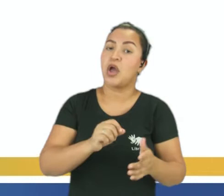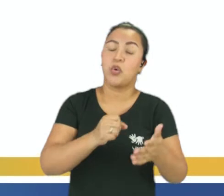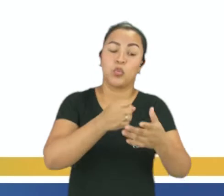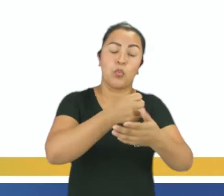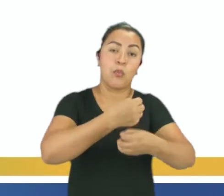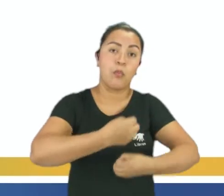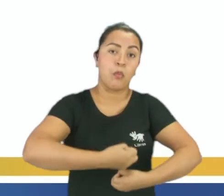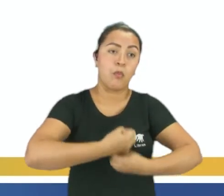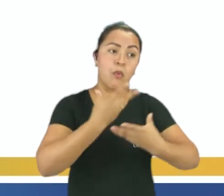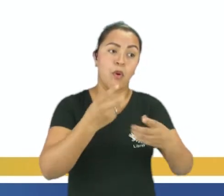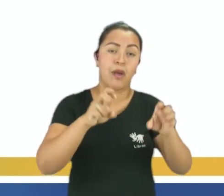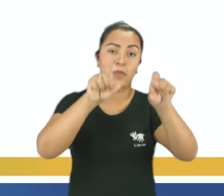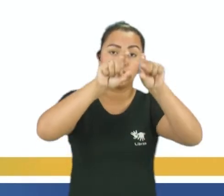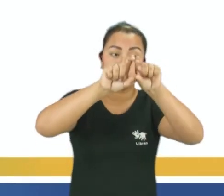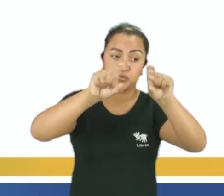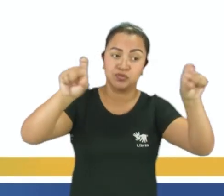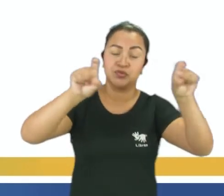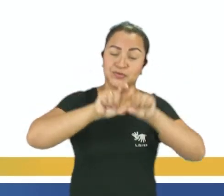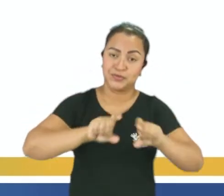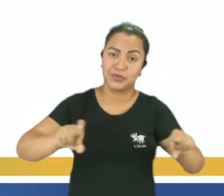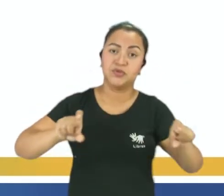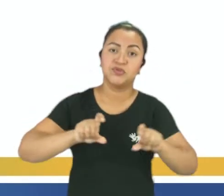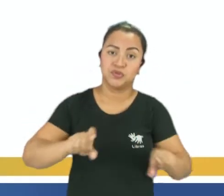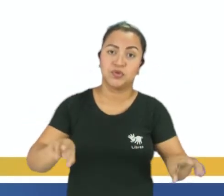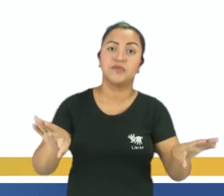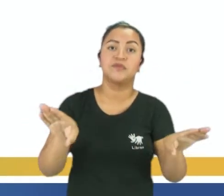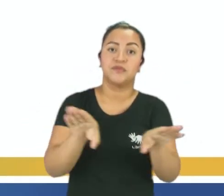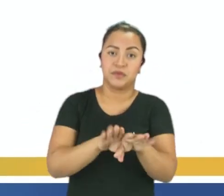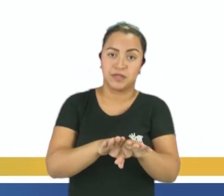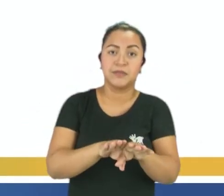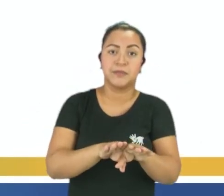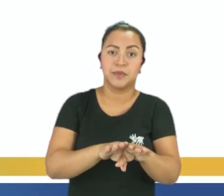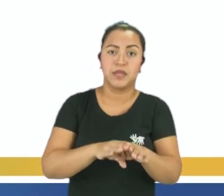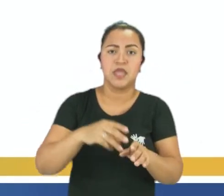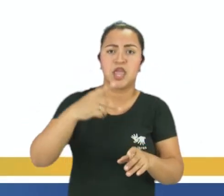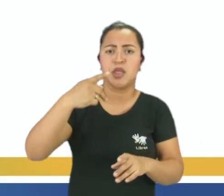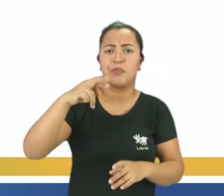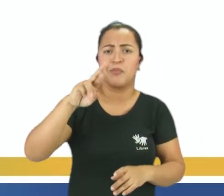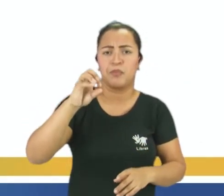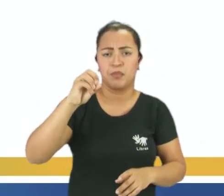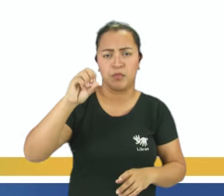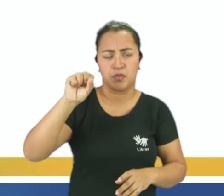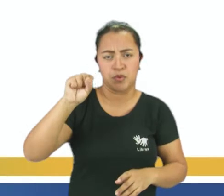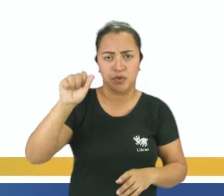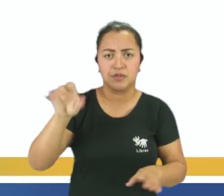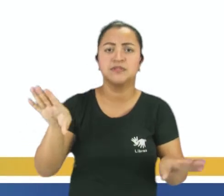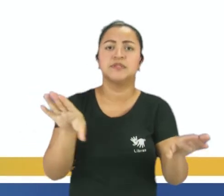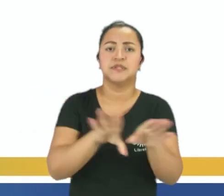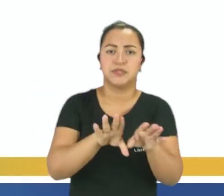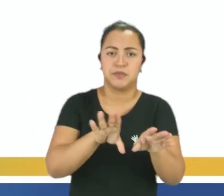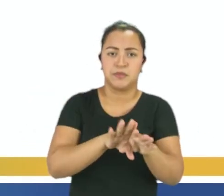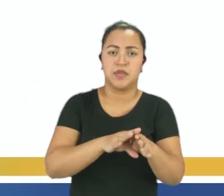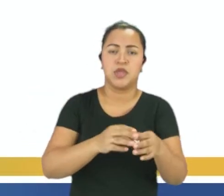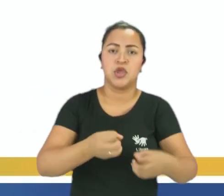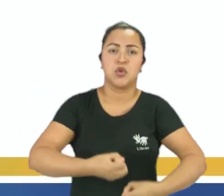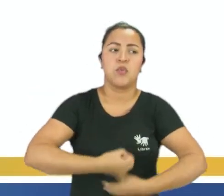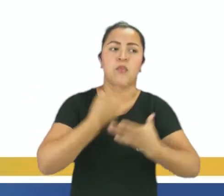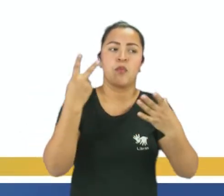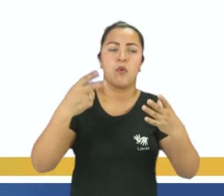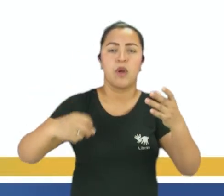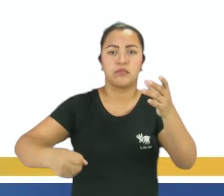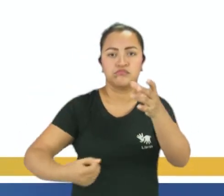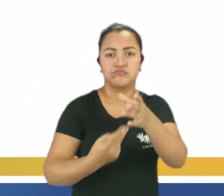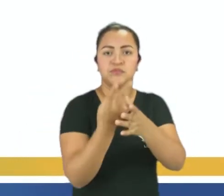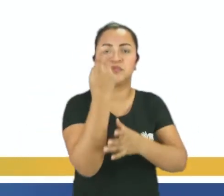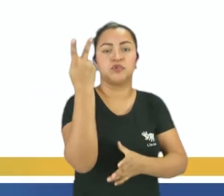versos e estrofes. Há poemas em prosa, bem como poemas que alinham elementos visuais